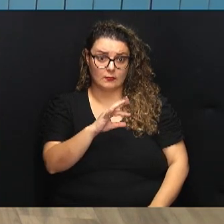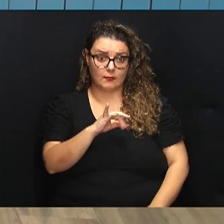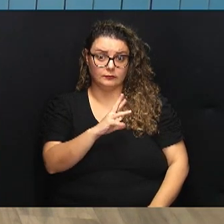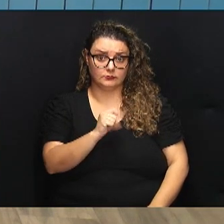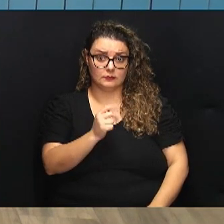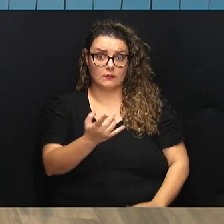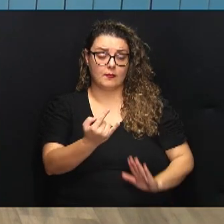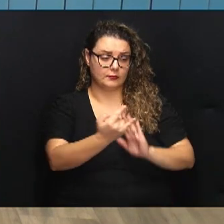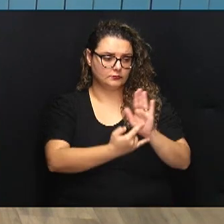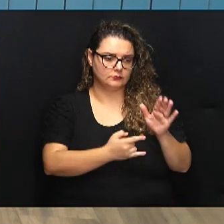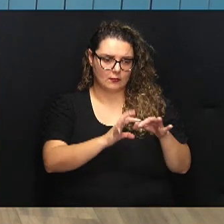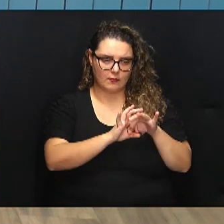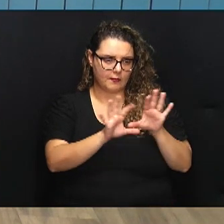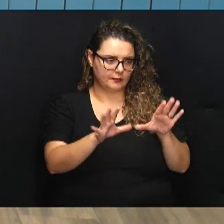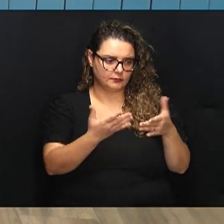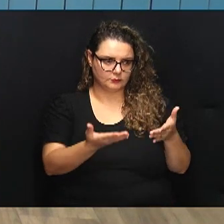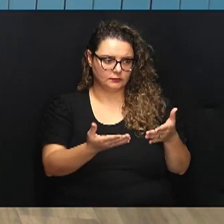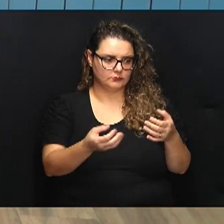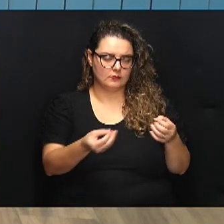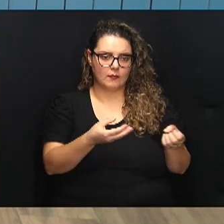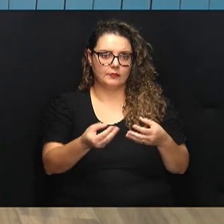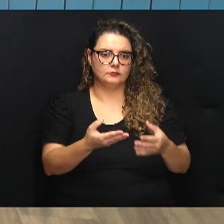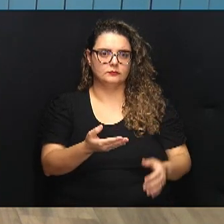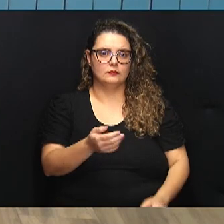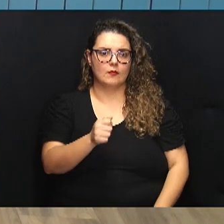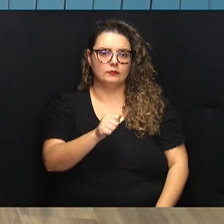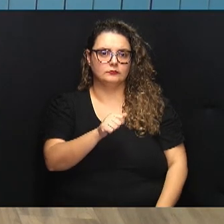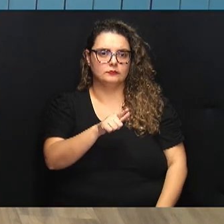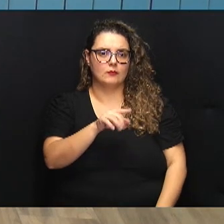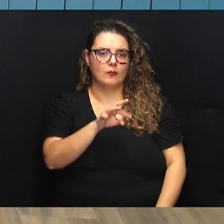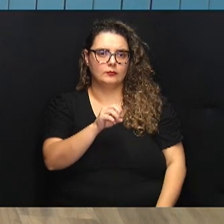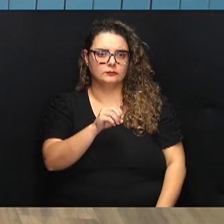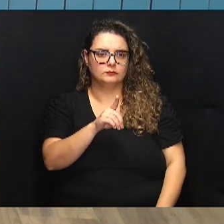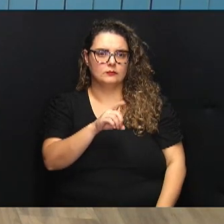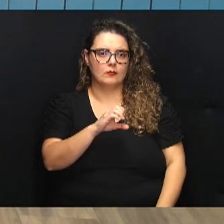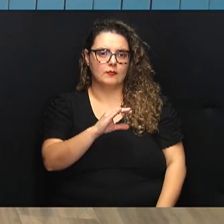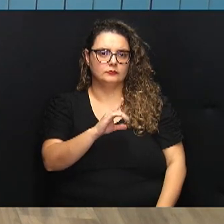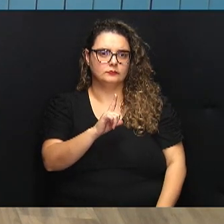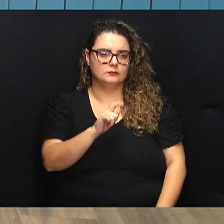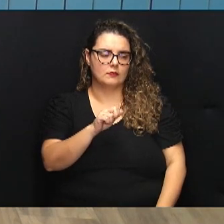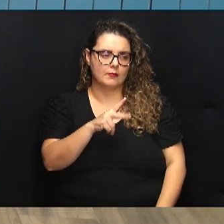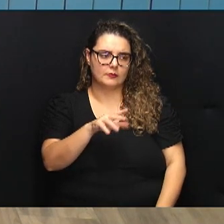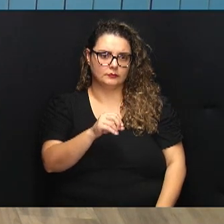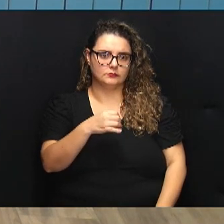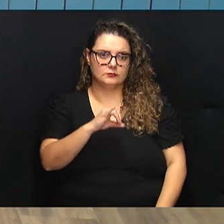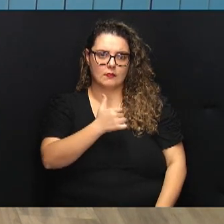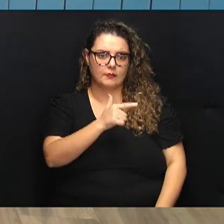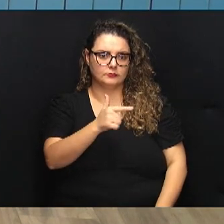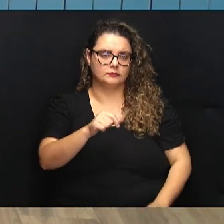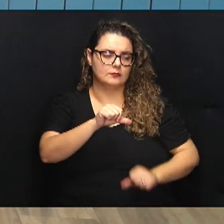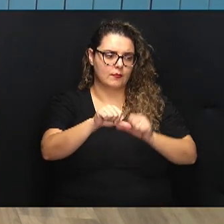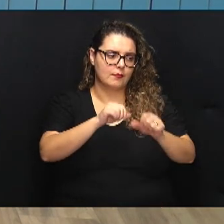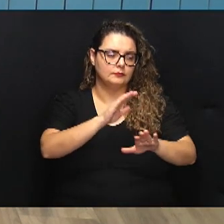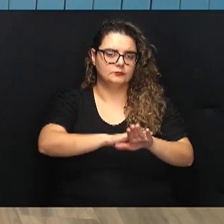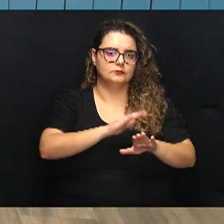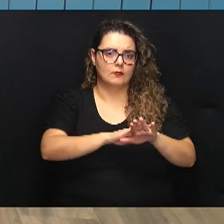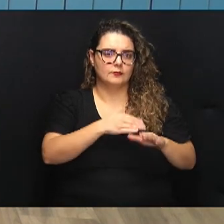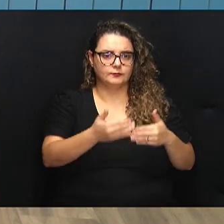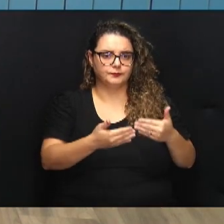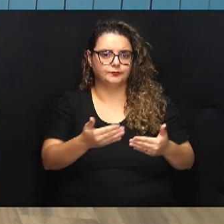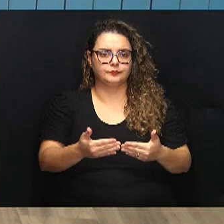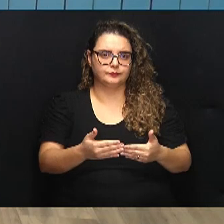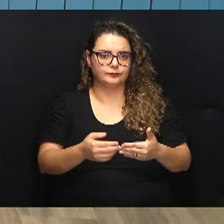sejam renovadas automaticamente por meio de autodeclaração, desde que não haja mudanças na atividade ou